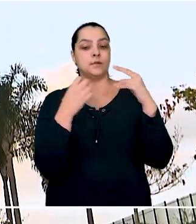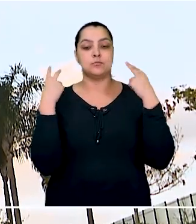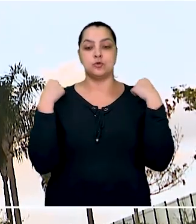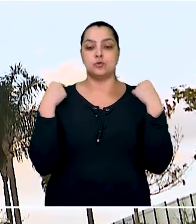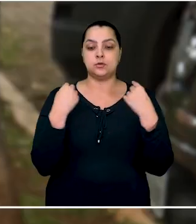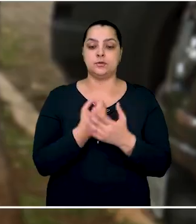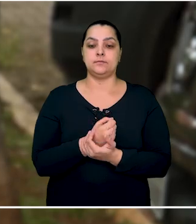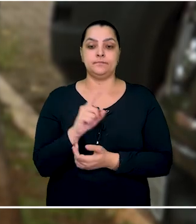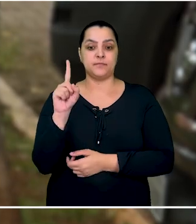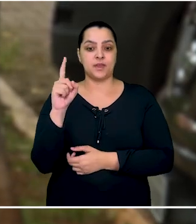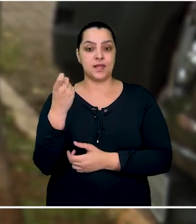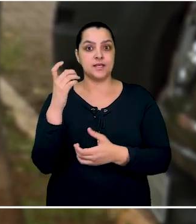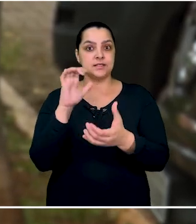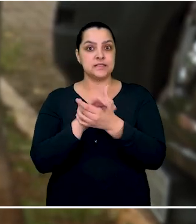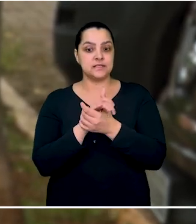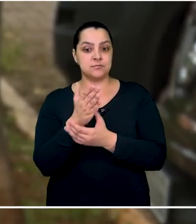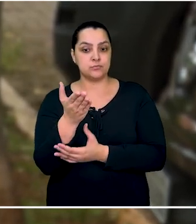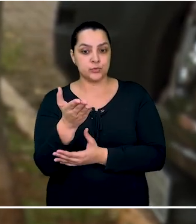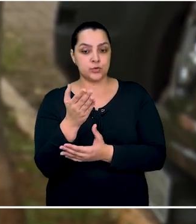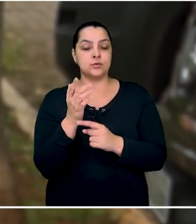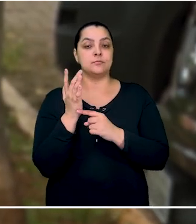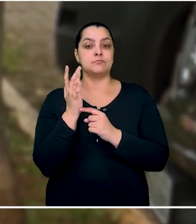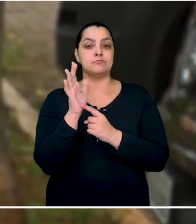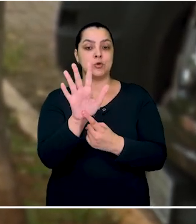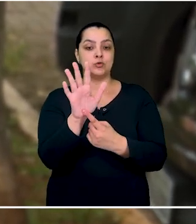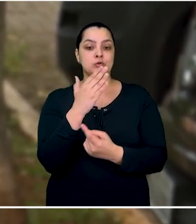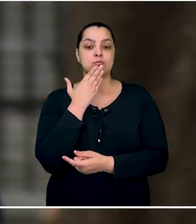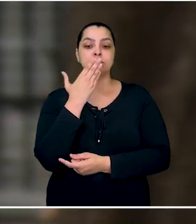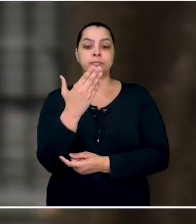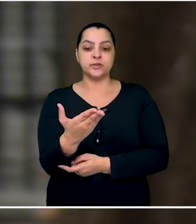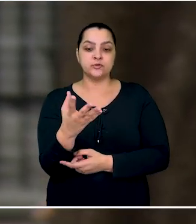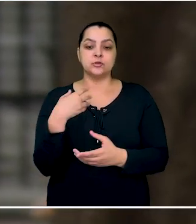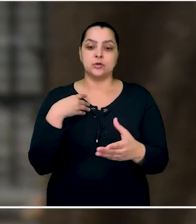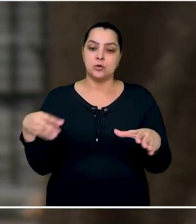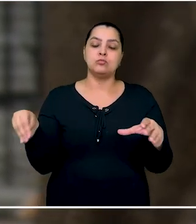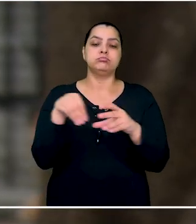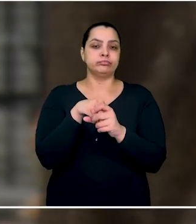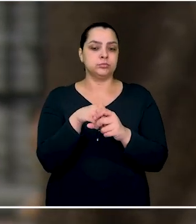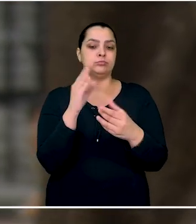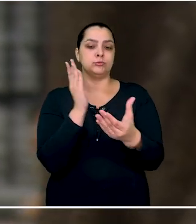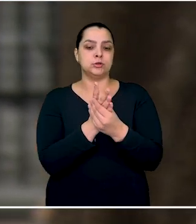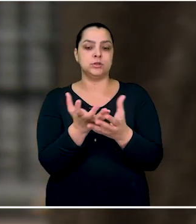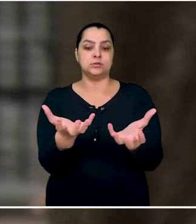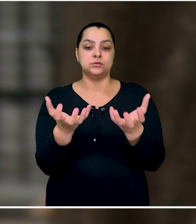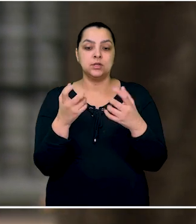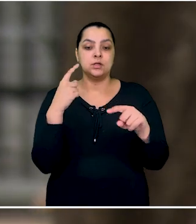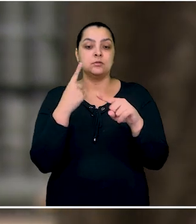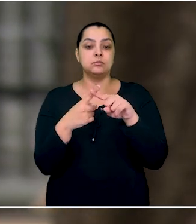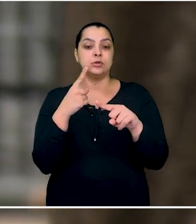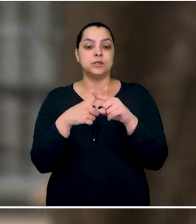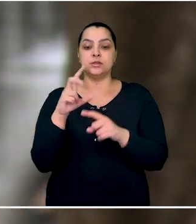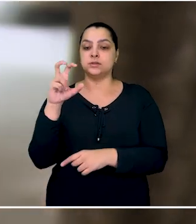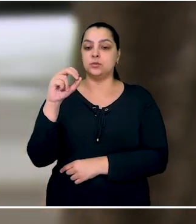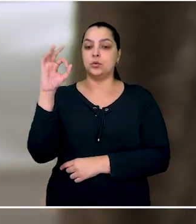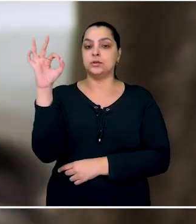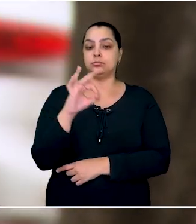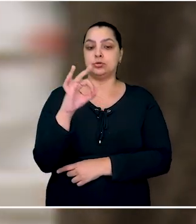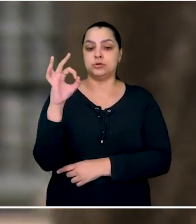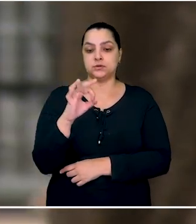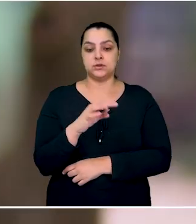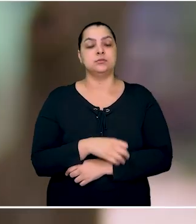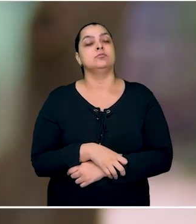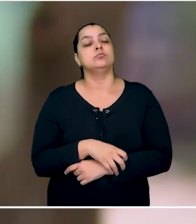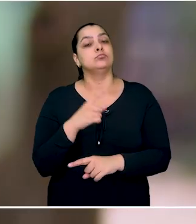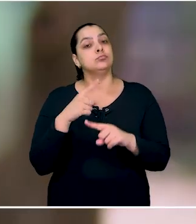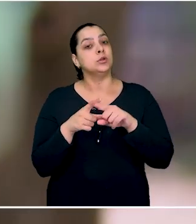pelo motorista. A ex-mulher do trabalhador apresentou o pedido para ser incluída no processo, com a reserva de 50% do